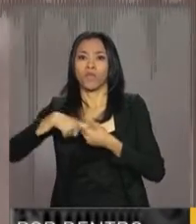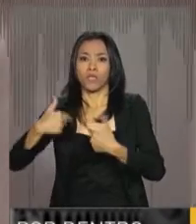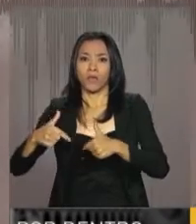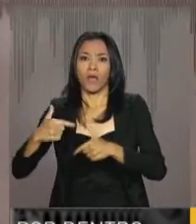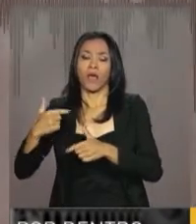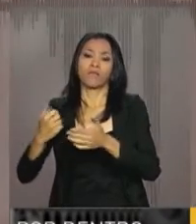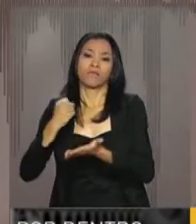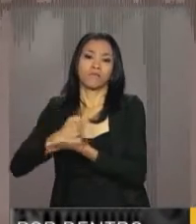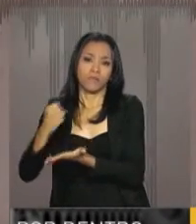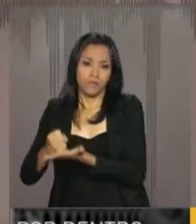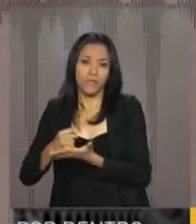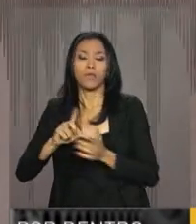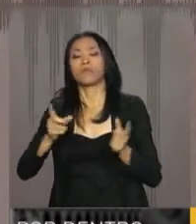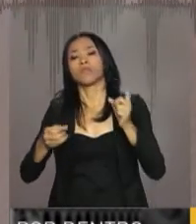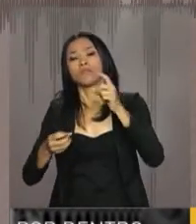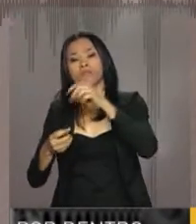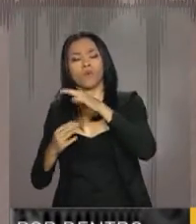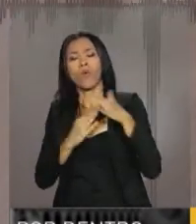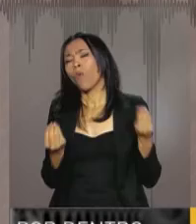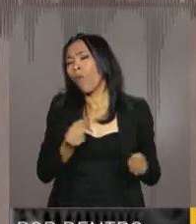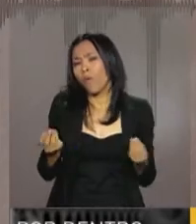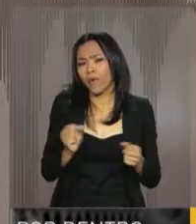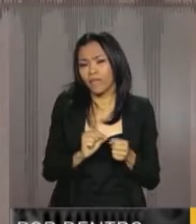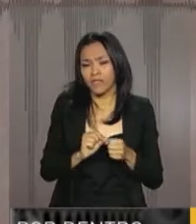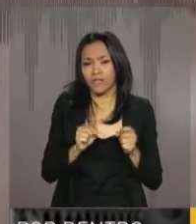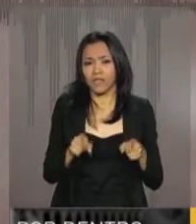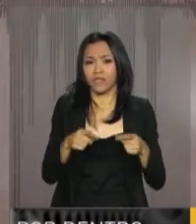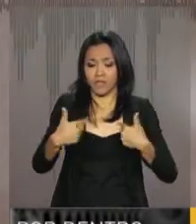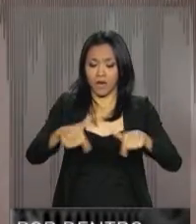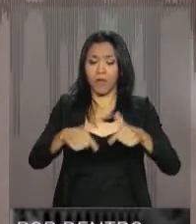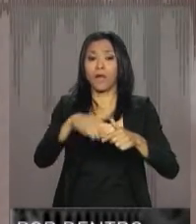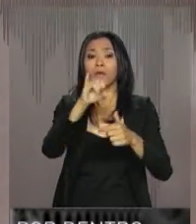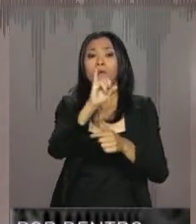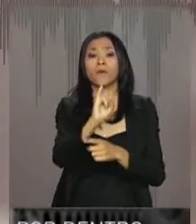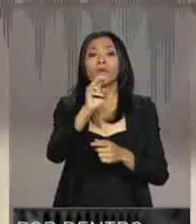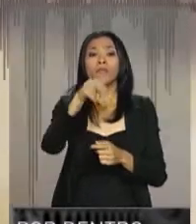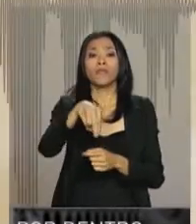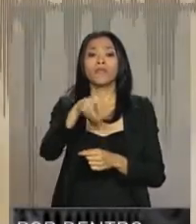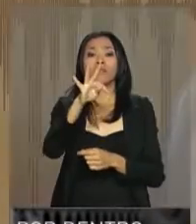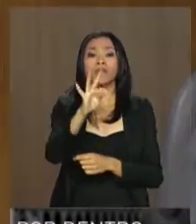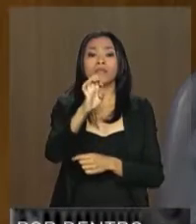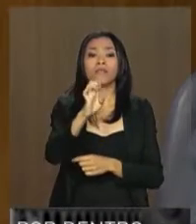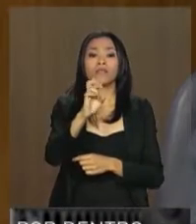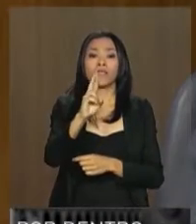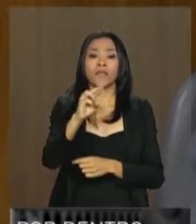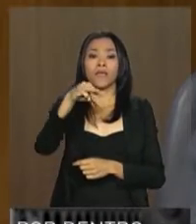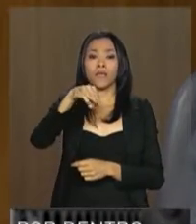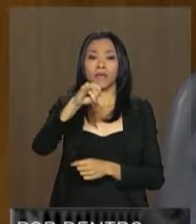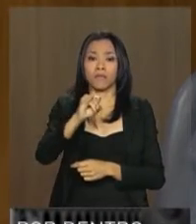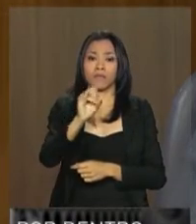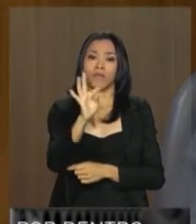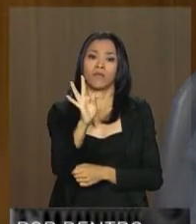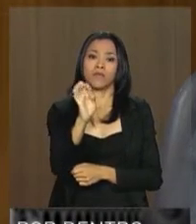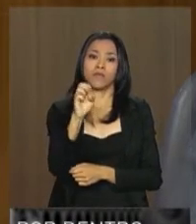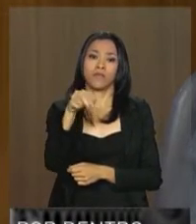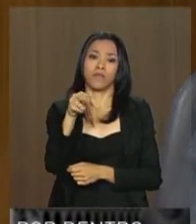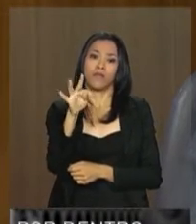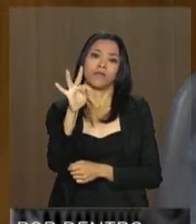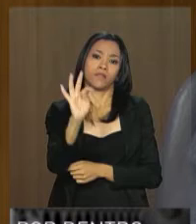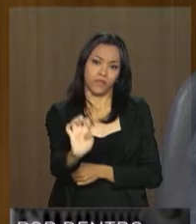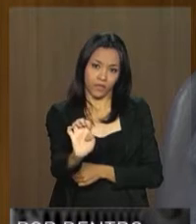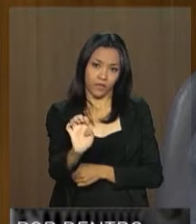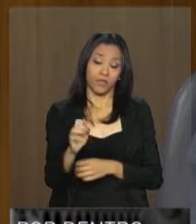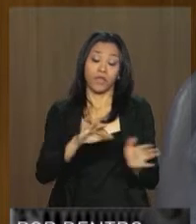uma situação que já é disse hoje no brasil daiane nós temos hoje em torno de 45 milhões de pessoas da